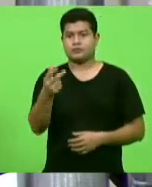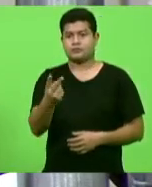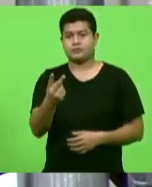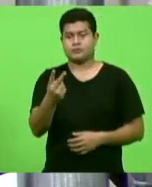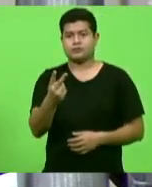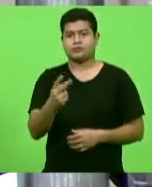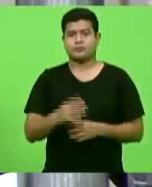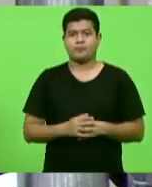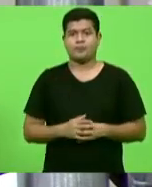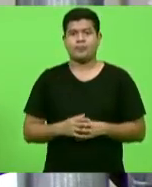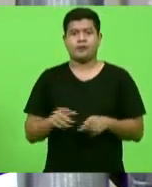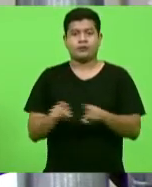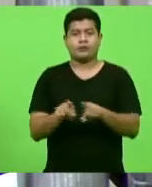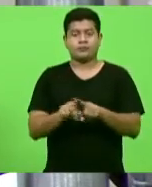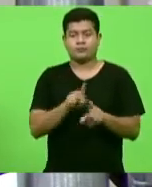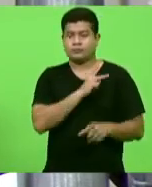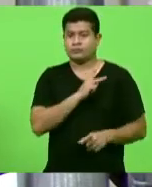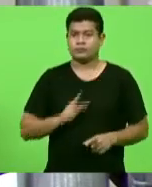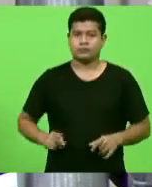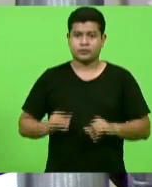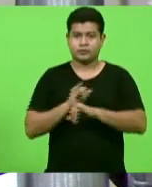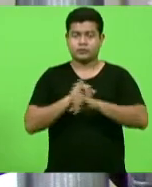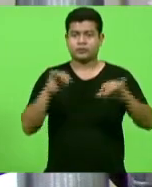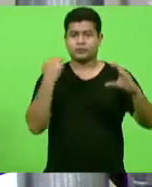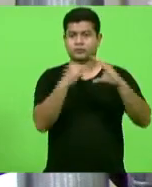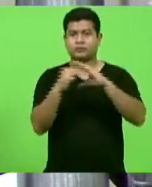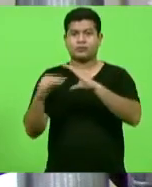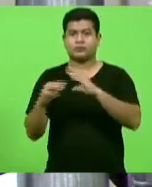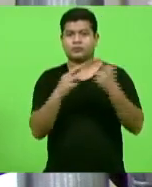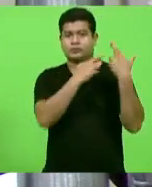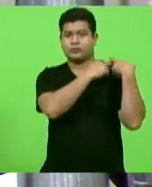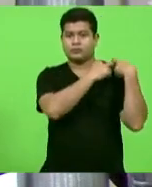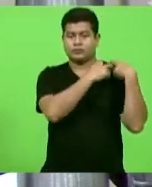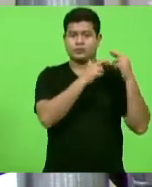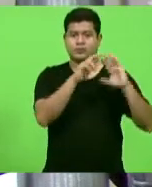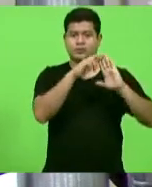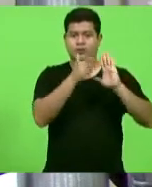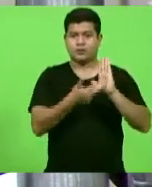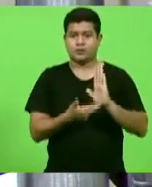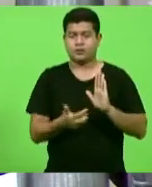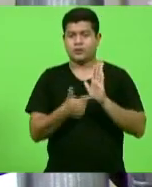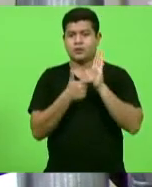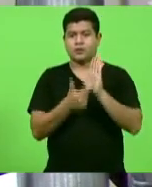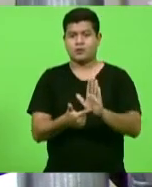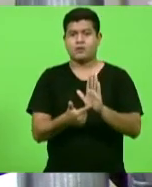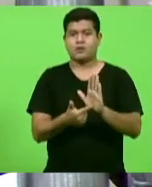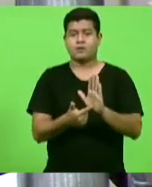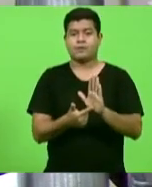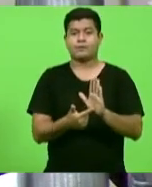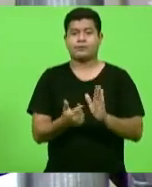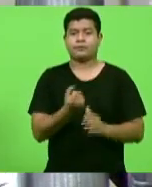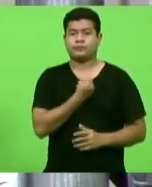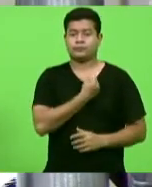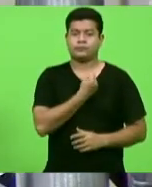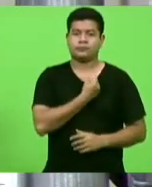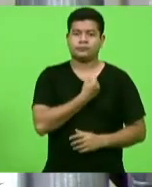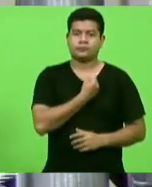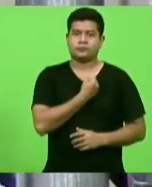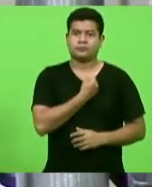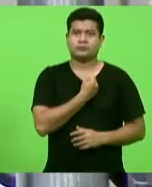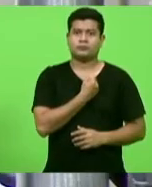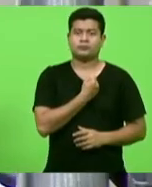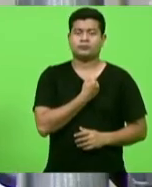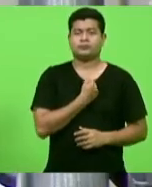Esta presidência comunica que encaminhará os destinatários conforme determina o regimento interno. As seguintes indicações.